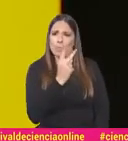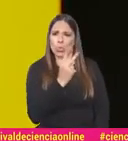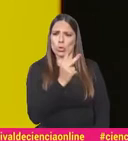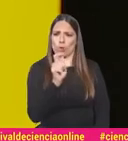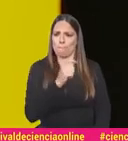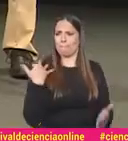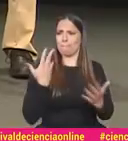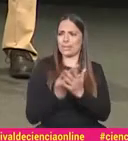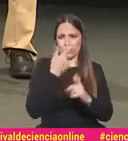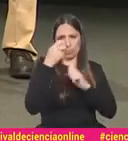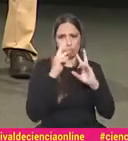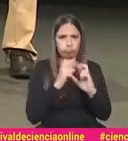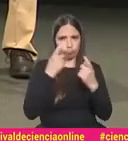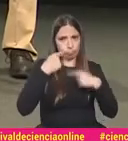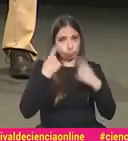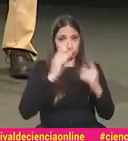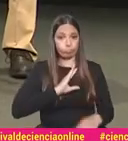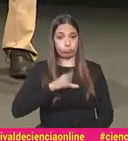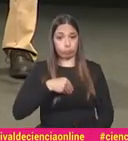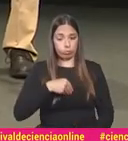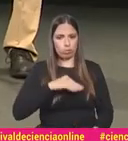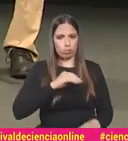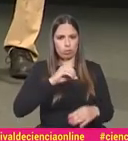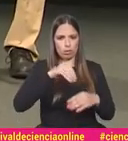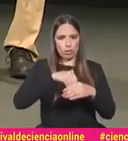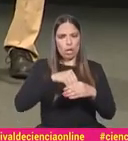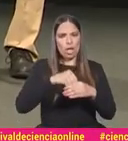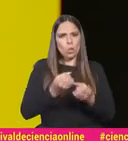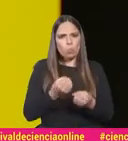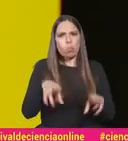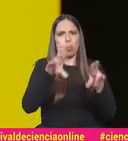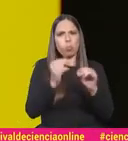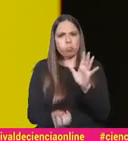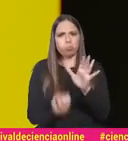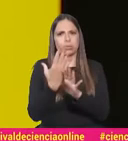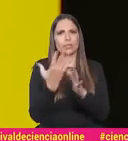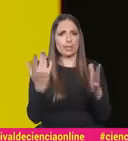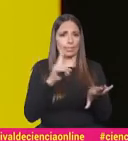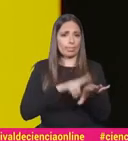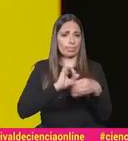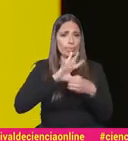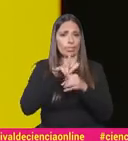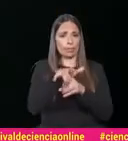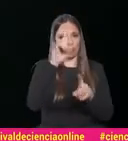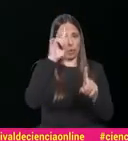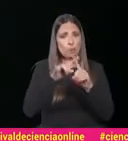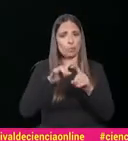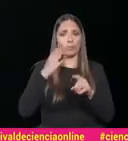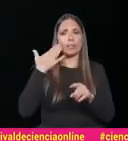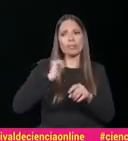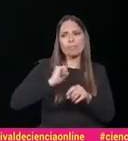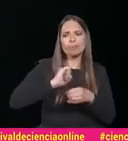a falar mostraram ao mundo a sua inovação, a sua capacidade de inovação em tempo de pandemia para combater este